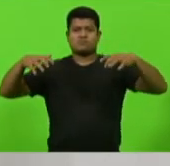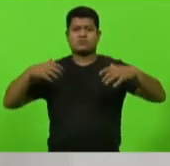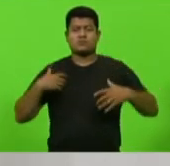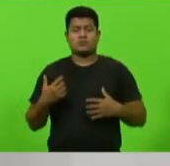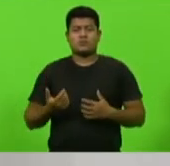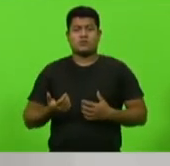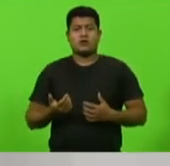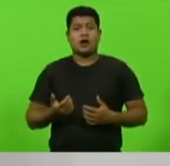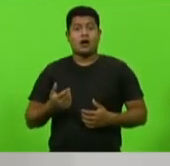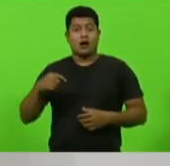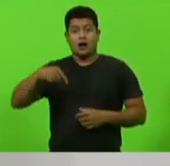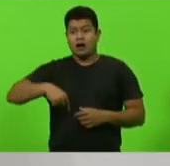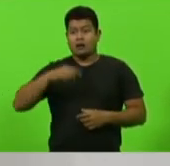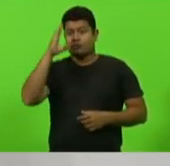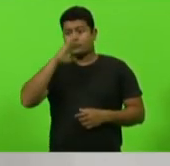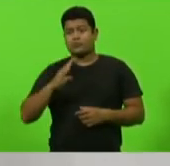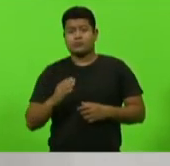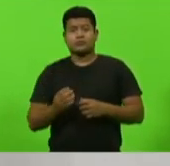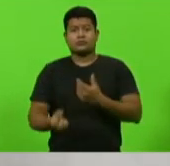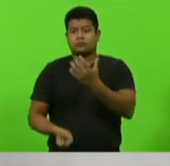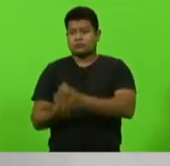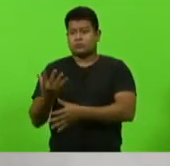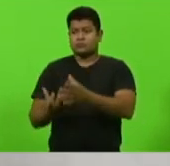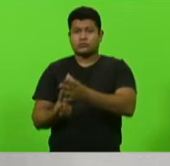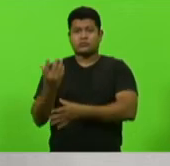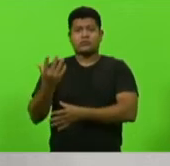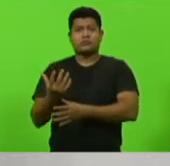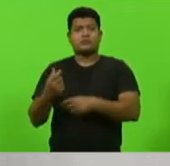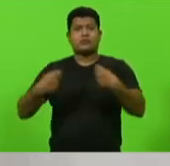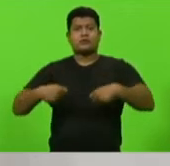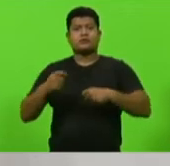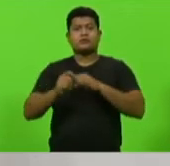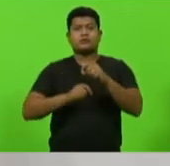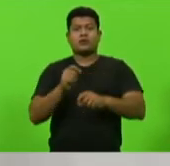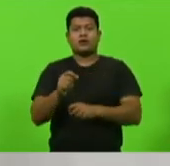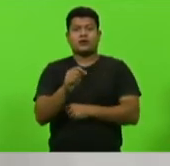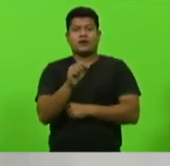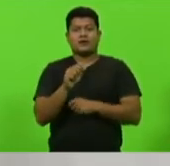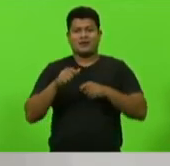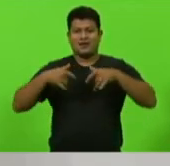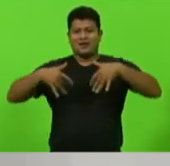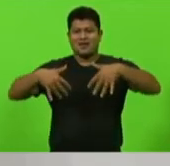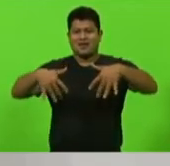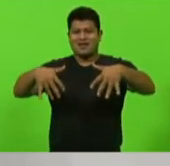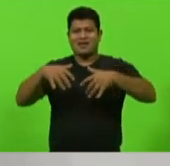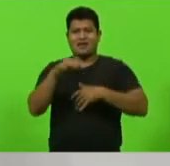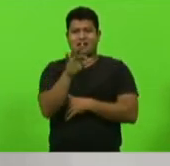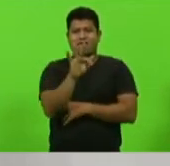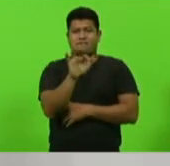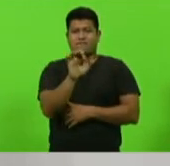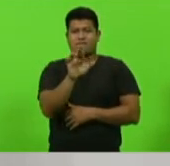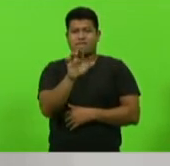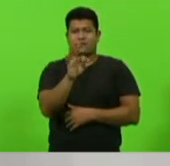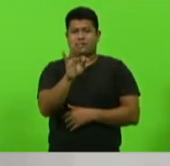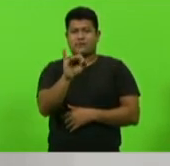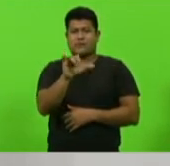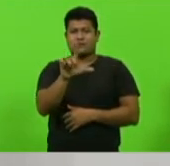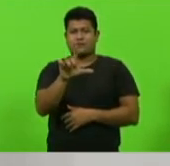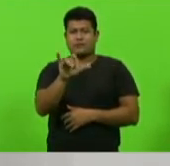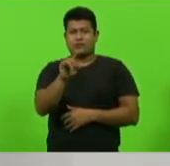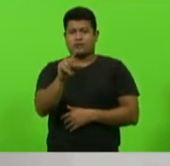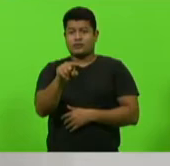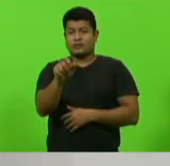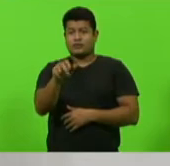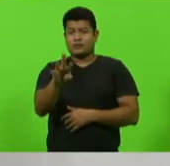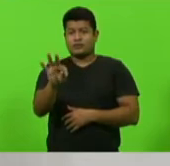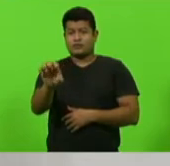85% do fertilizante que ele usa lá para os nossos agricultores, que os nossos agricultores utilizam para produzir os nossos alimentos. O